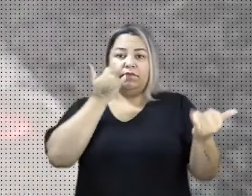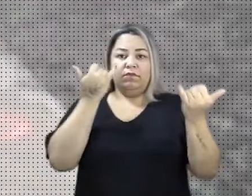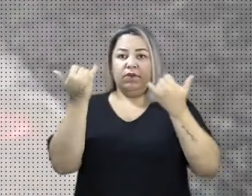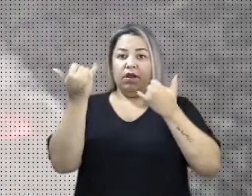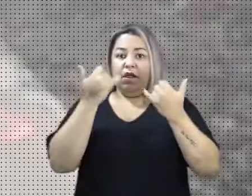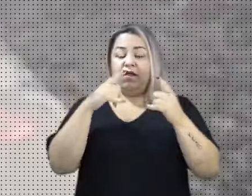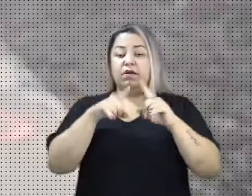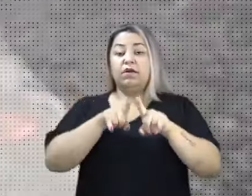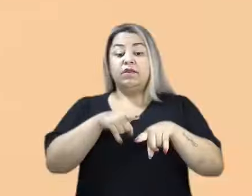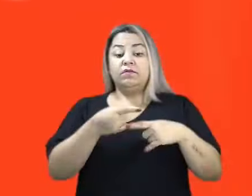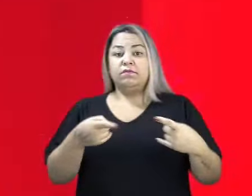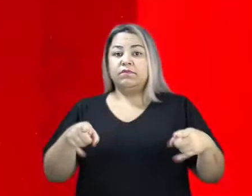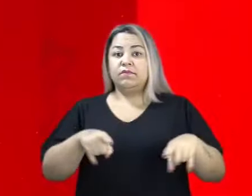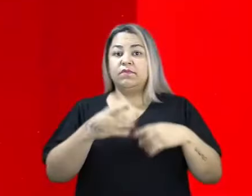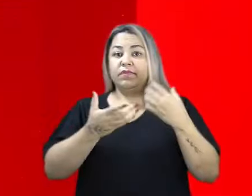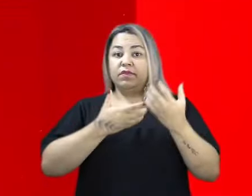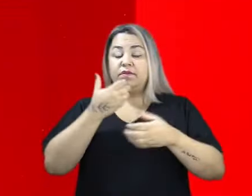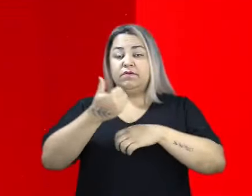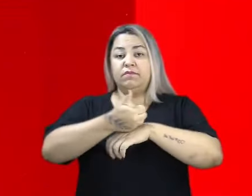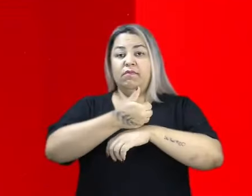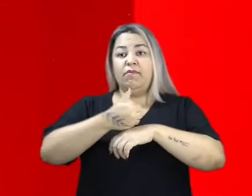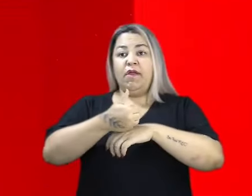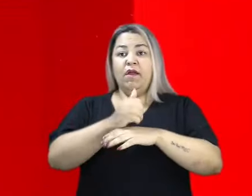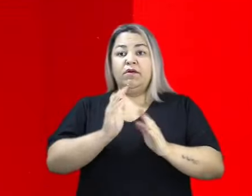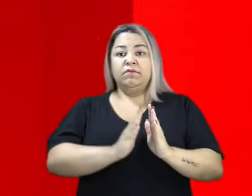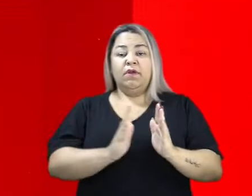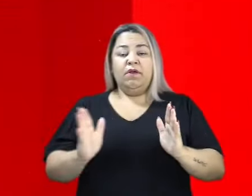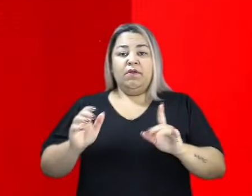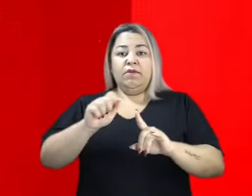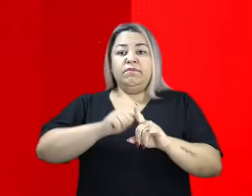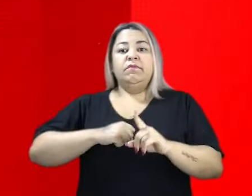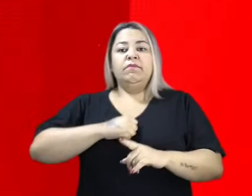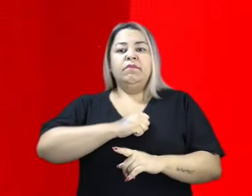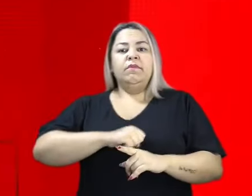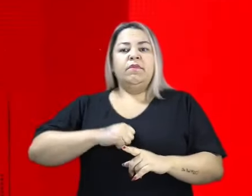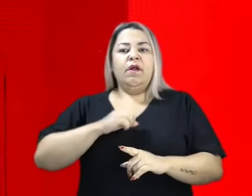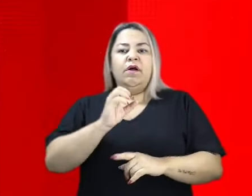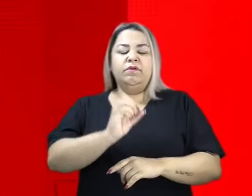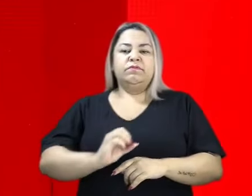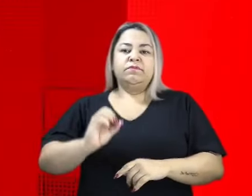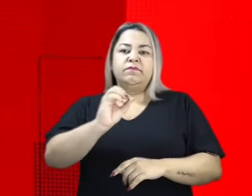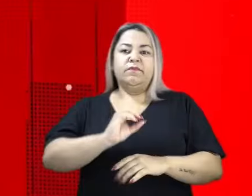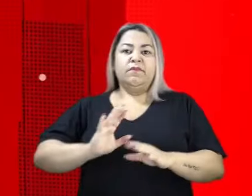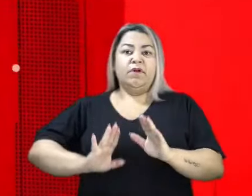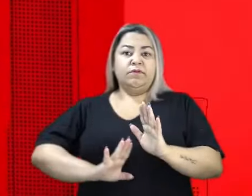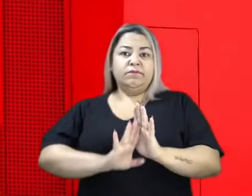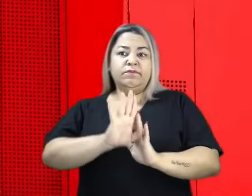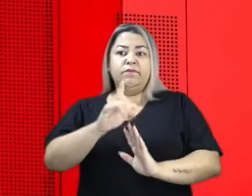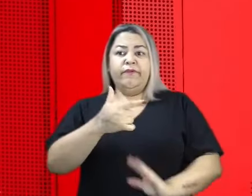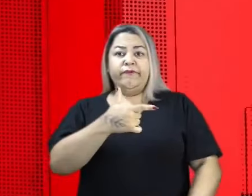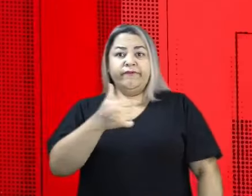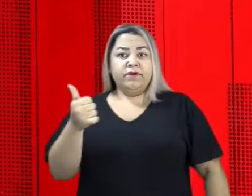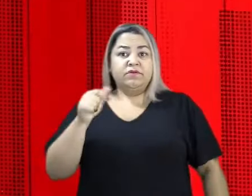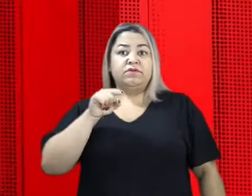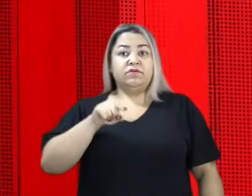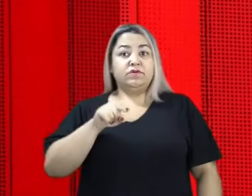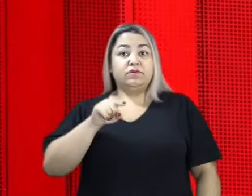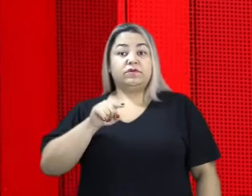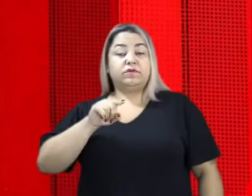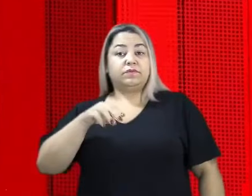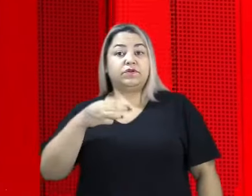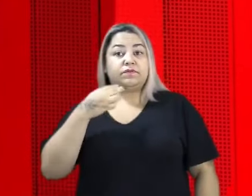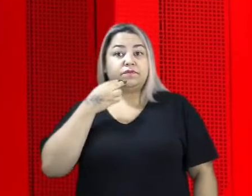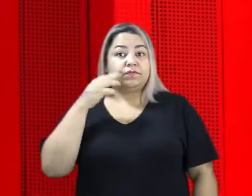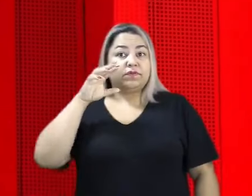e música de qualidade. De agosto a outubro, a audiência disparou, passando de 21 mil ouvintes